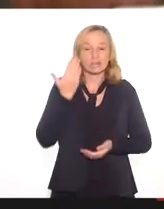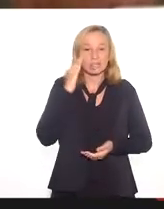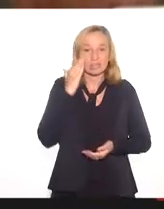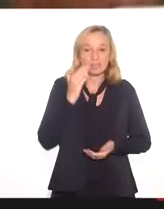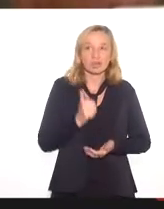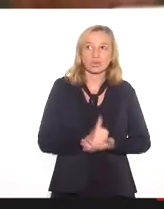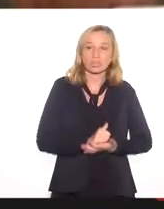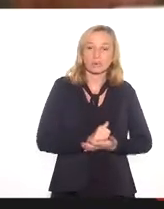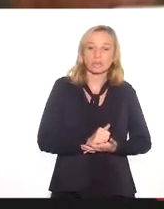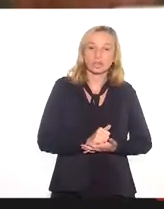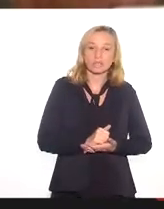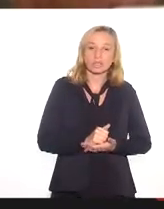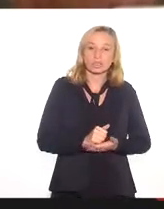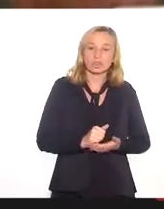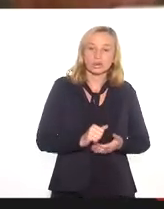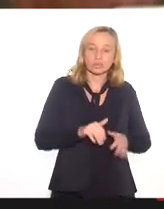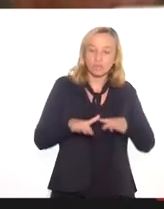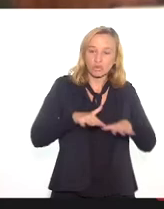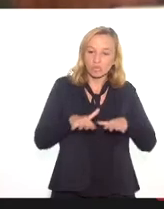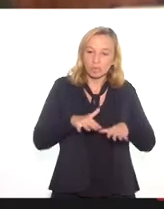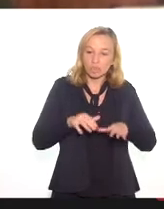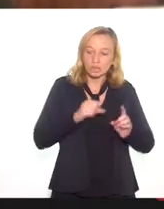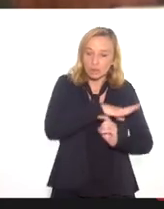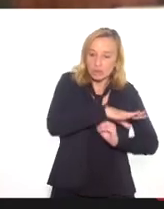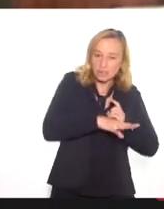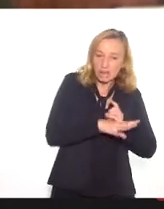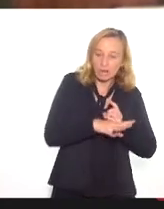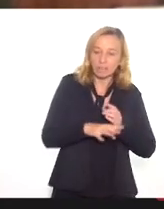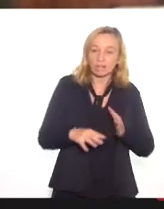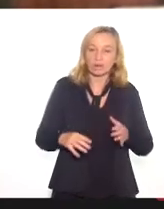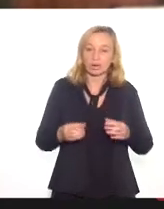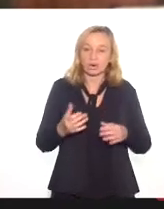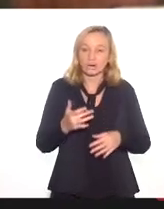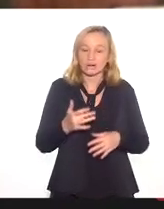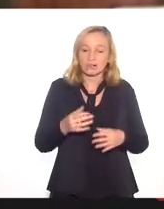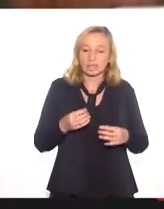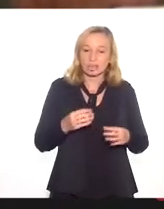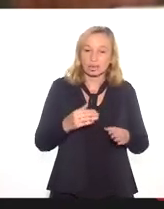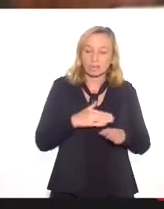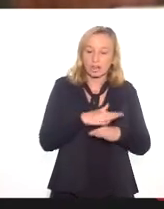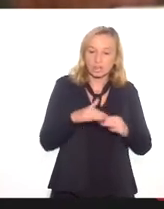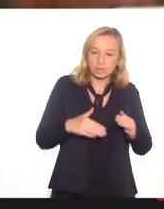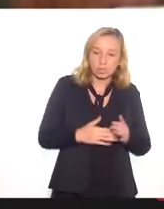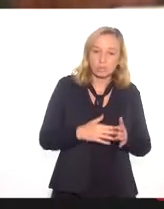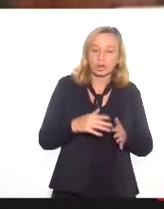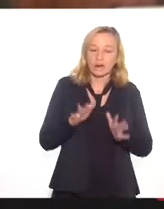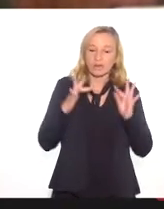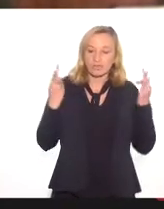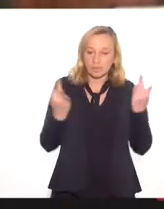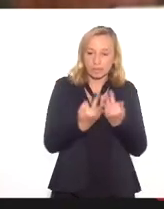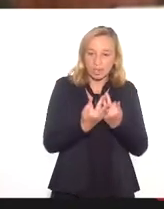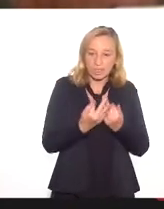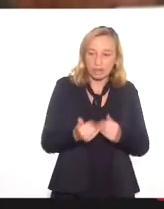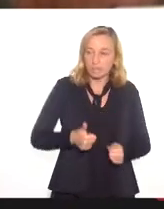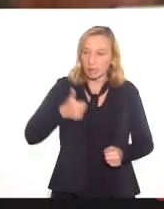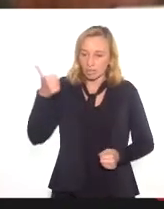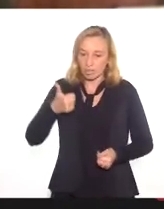de mobilidade social e de bem-estar para as famílias, mas também para a sociedade, com